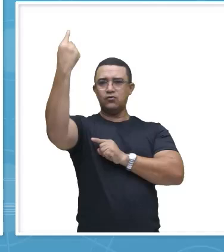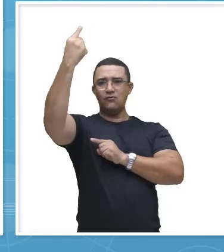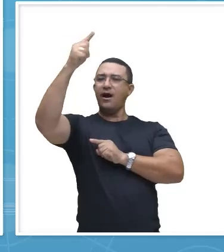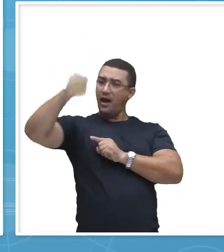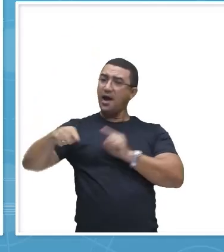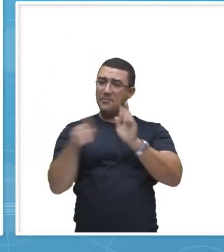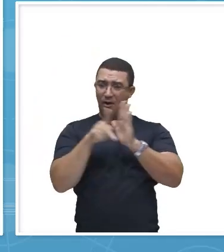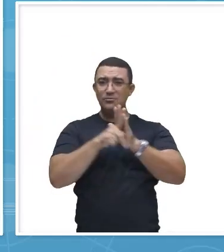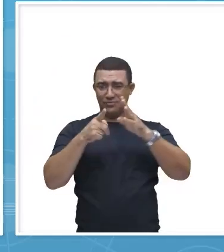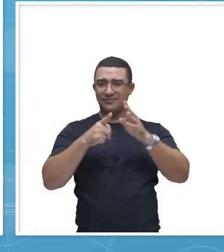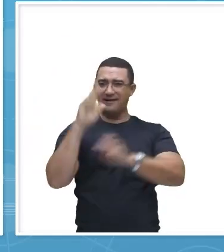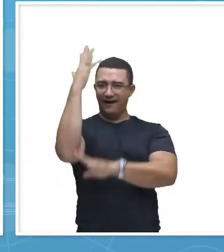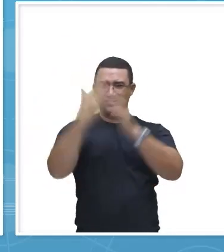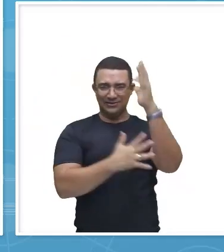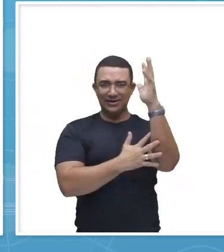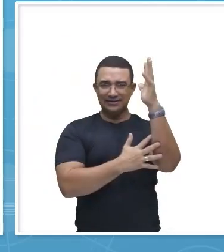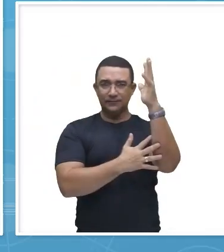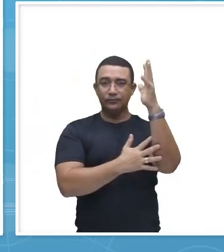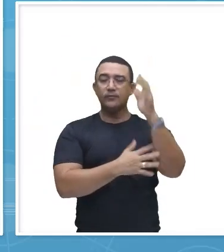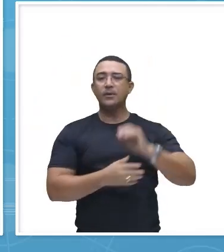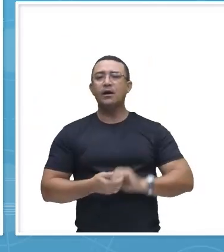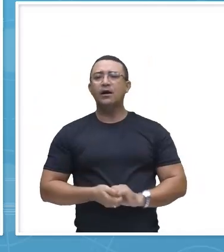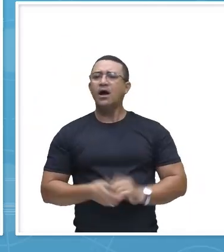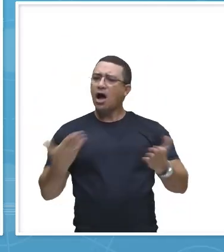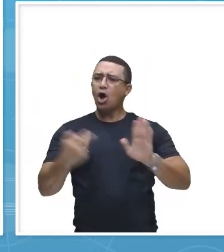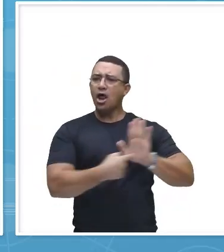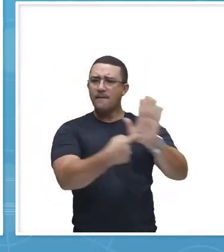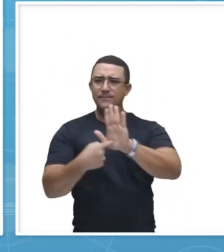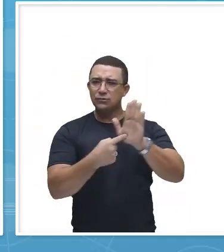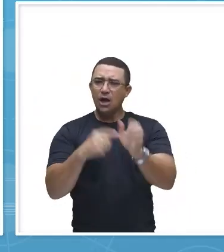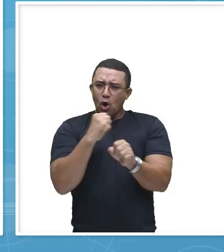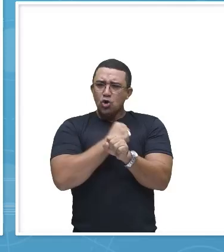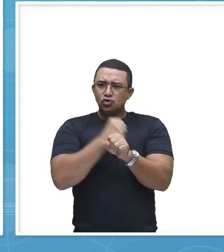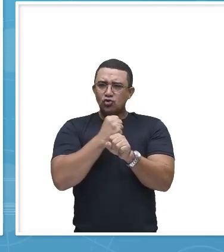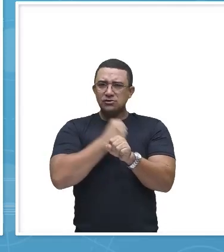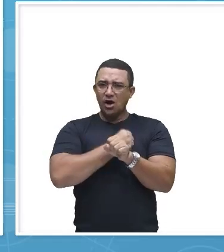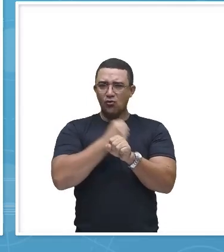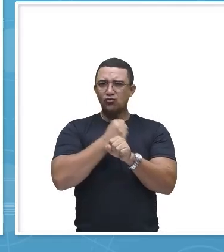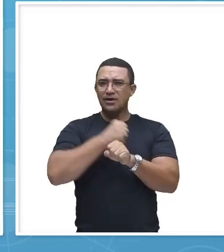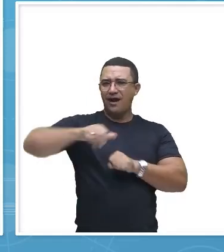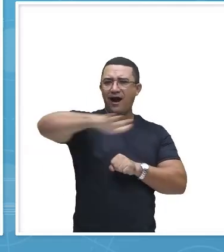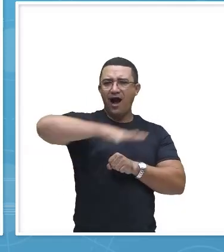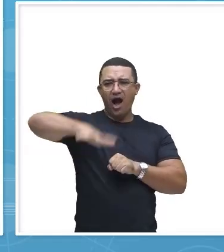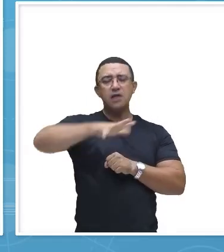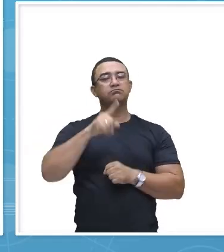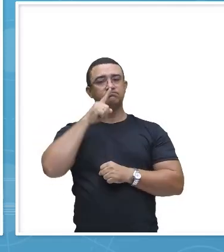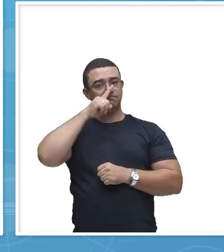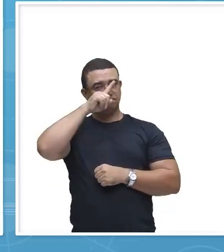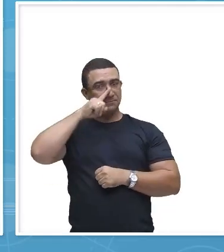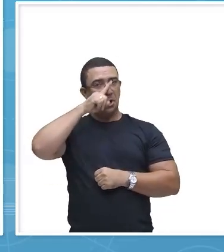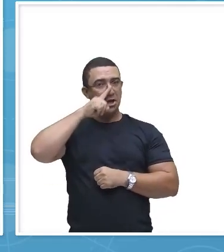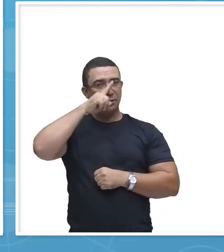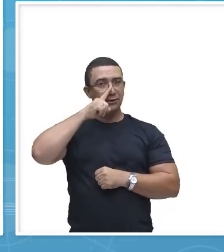Construções em áreas de risco. Importante destacar para nós. Essas construções em áreas de risco, elas são resultado, né,